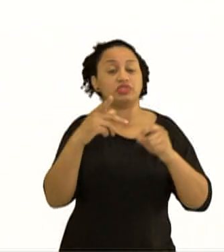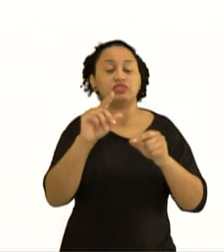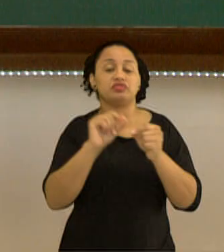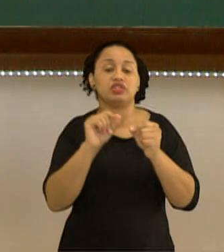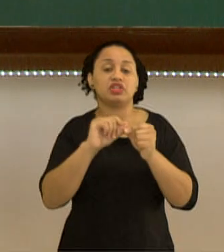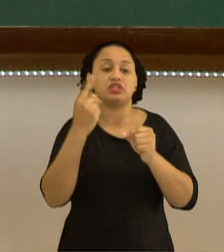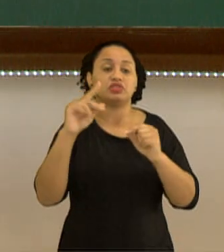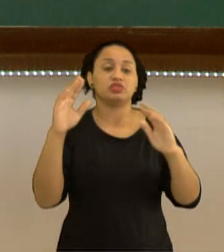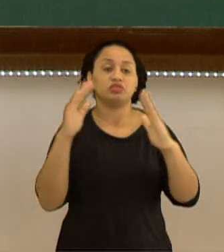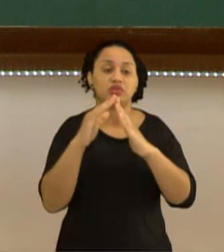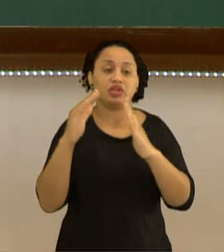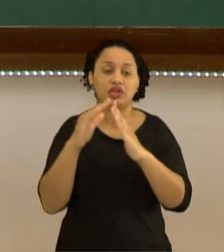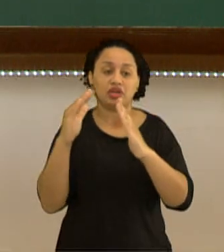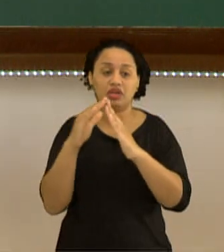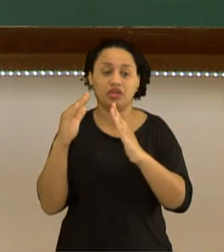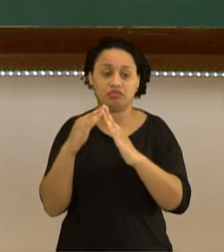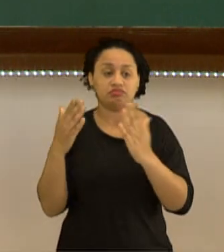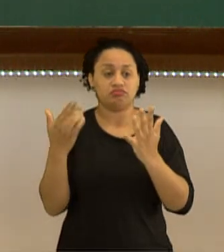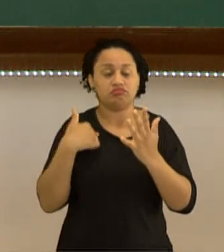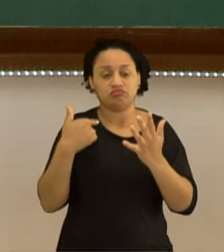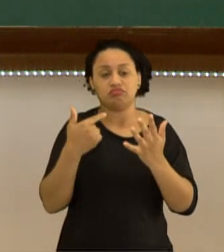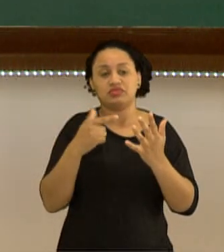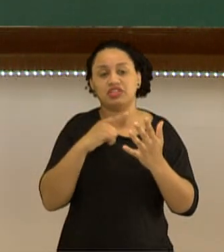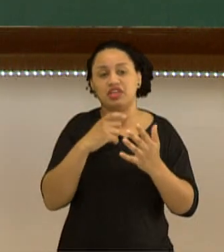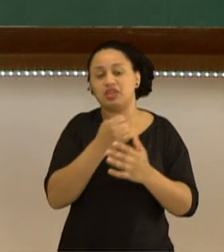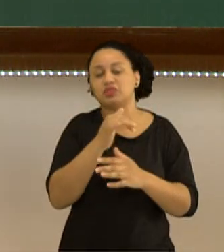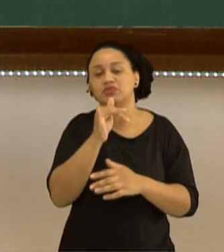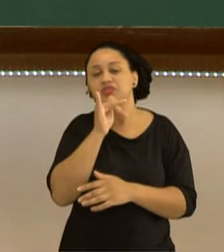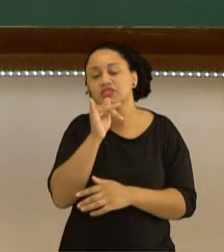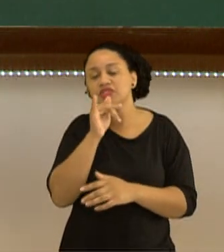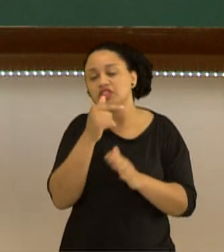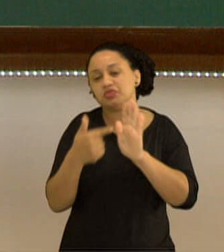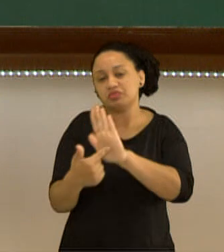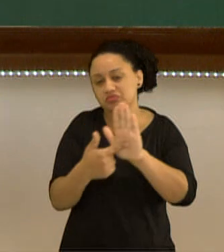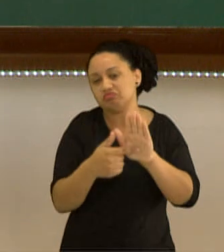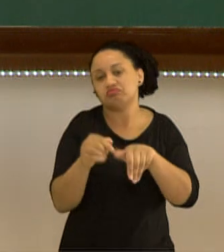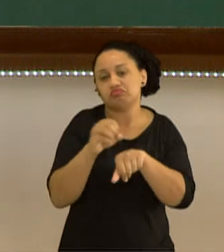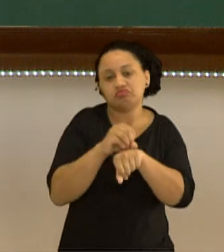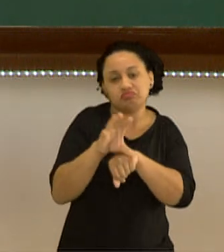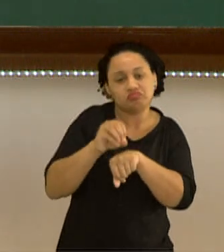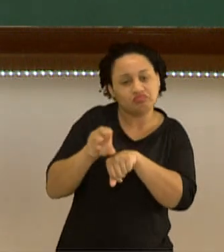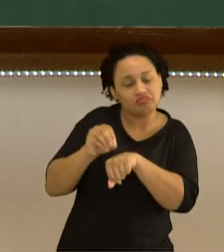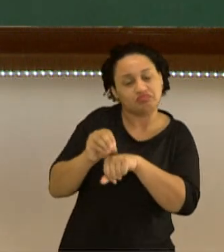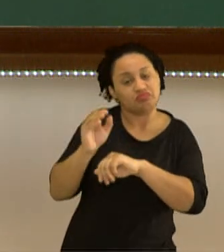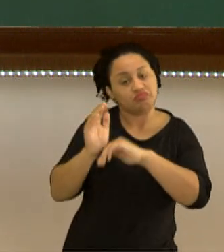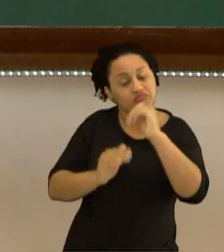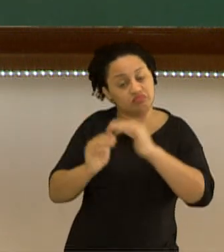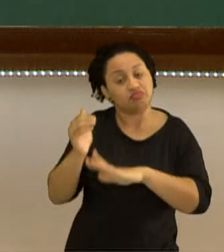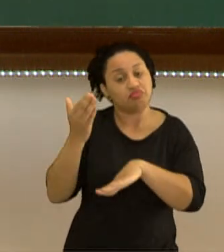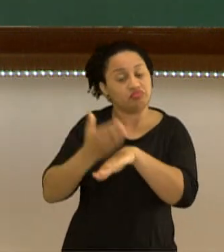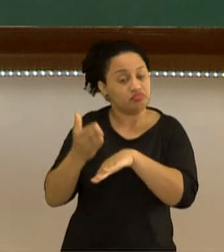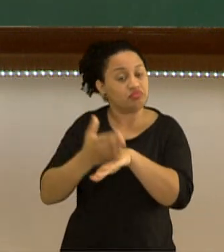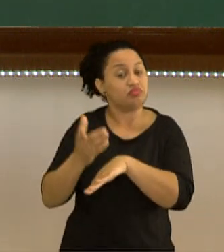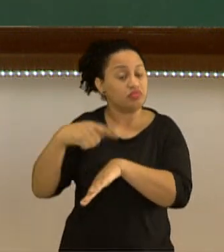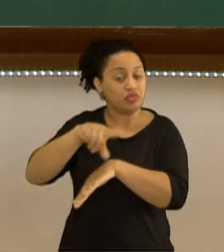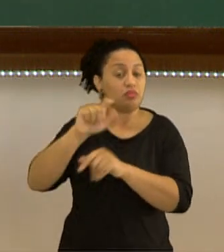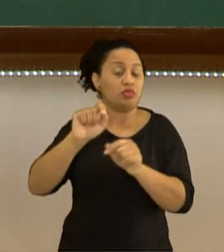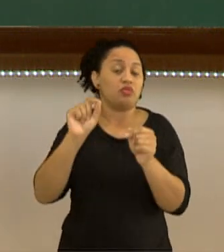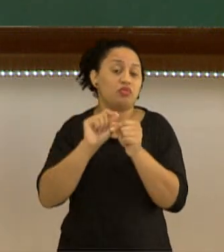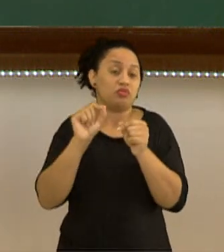casa. E aqui eu trouxe alguns exemplos, umas sugestões de exercícios que você pode